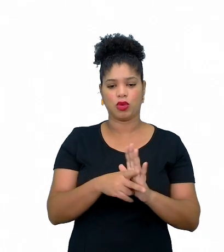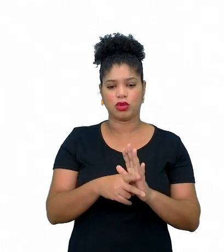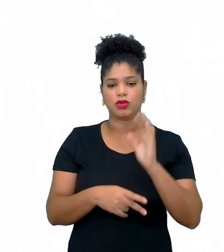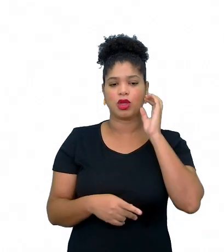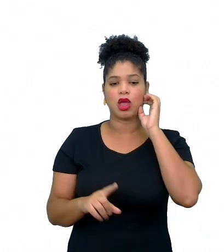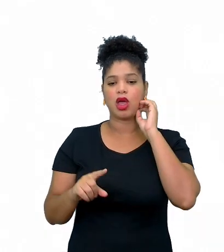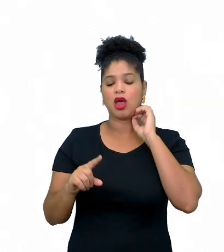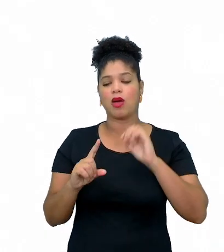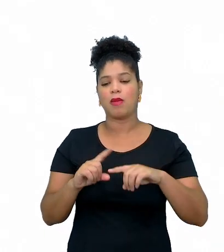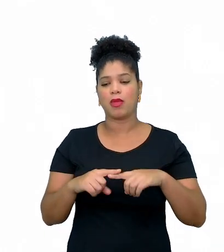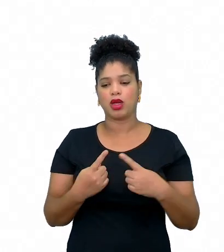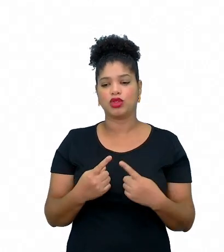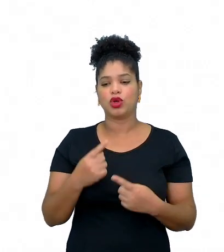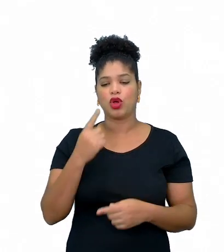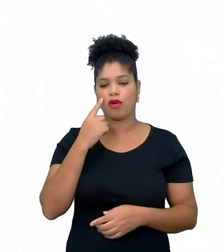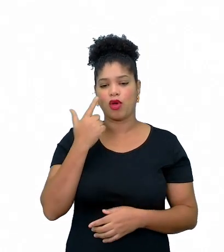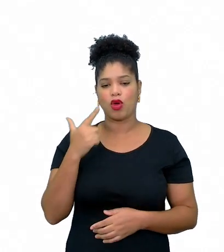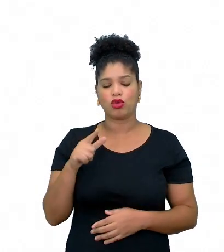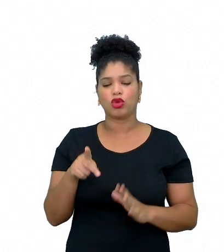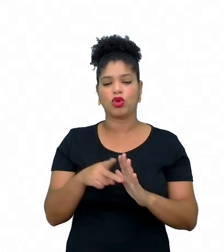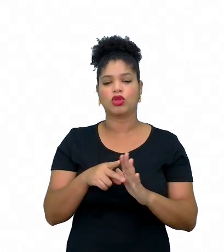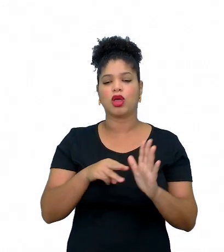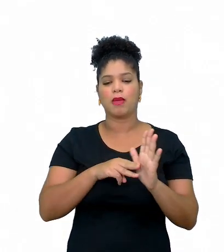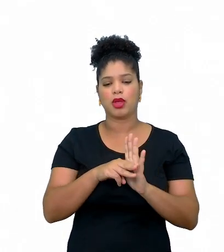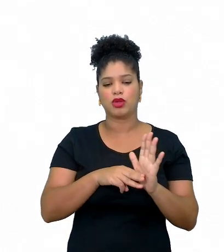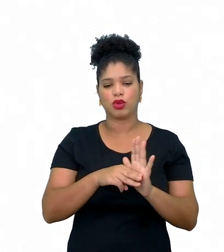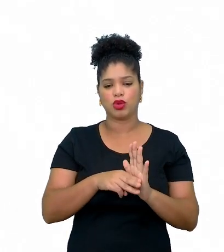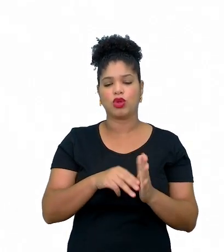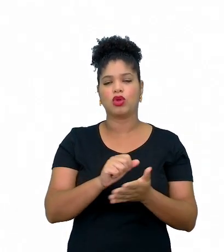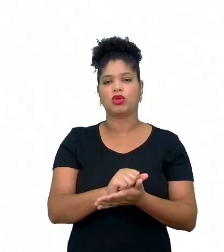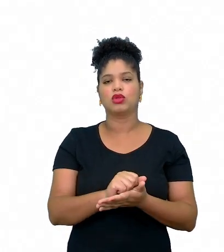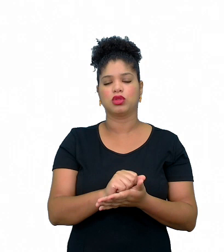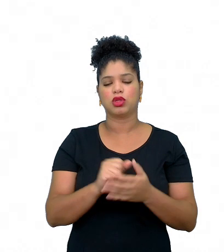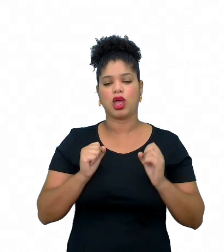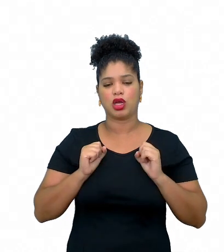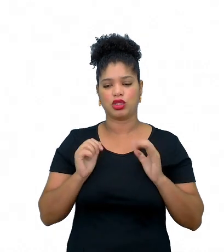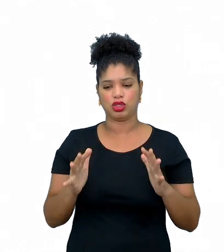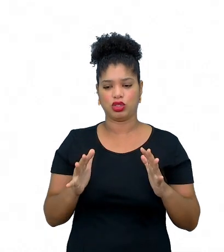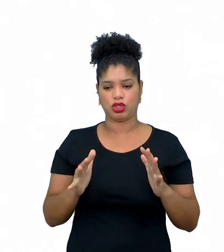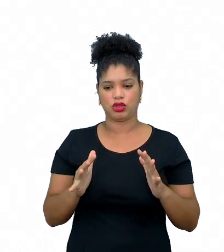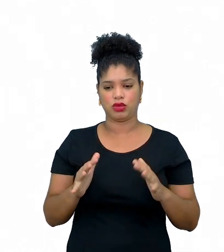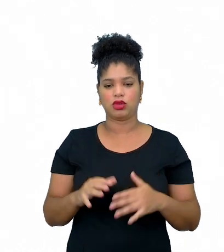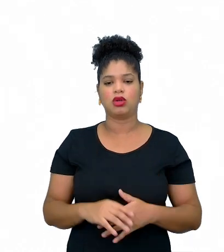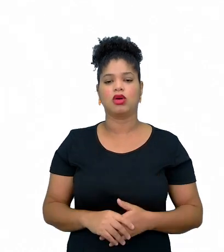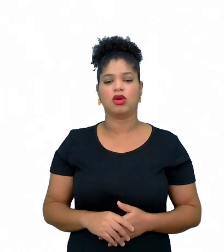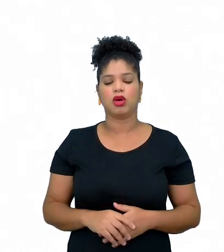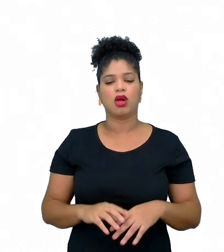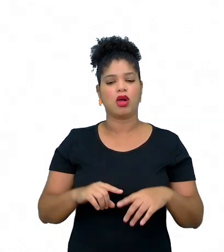nós sugerimos uma metodologia ativa, que é a rotação por estações, e também